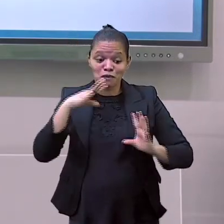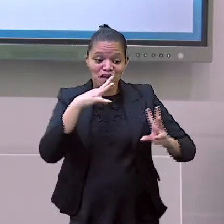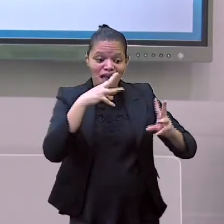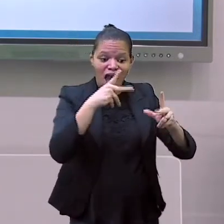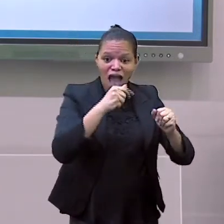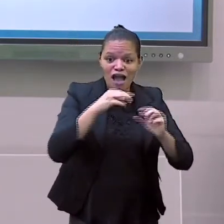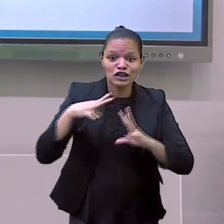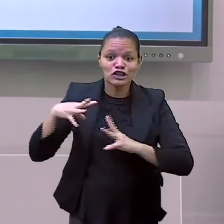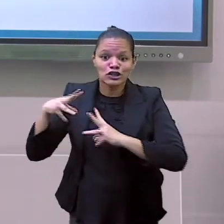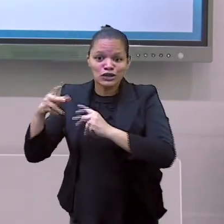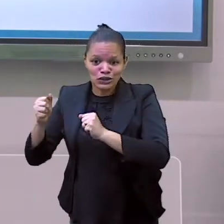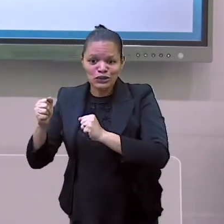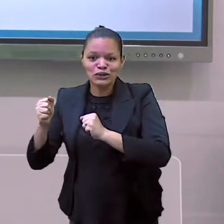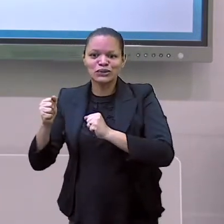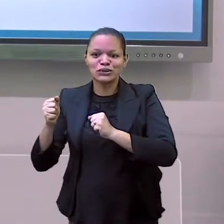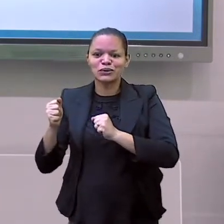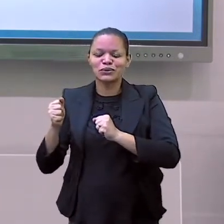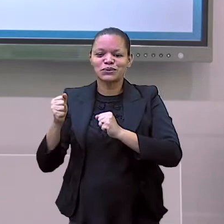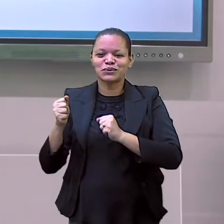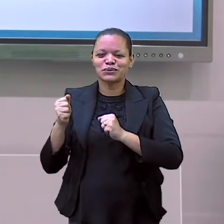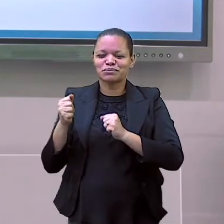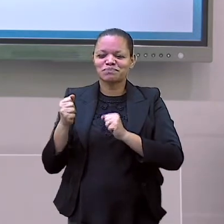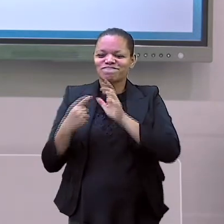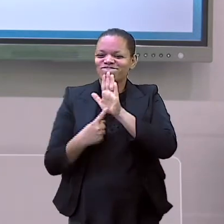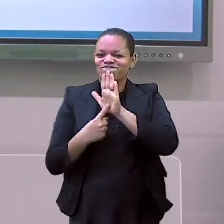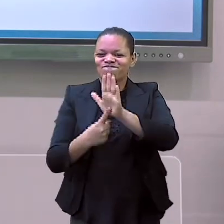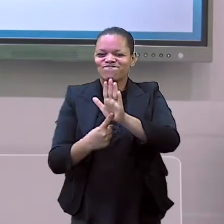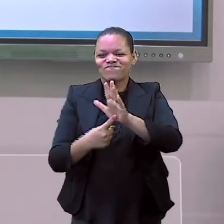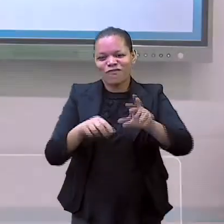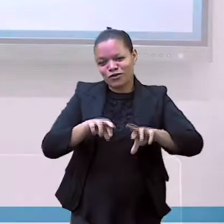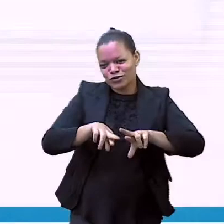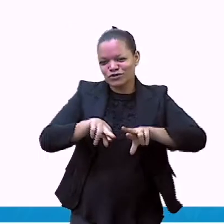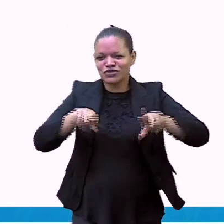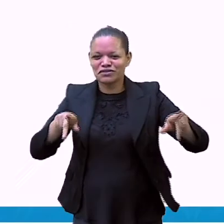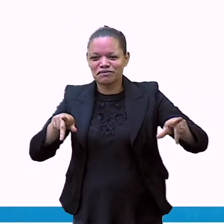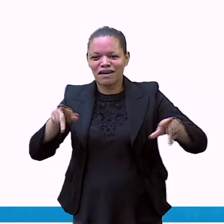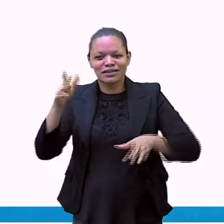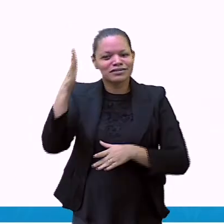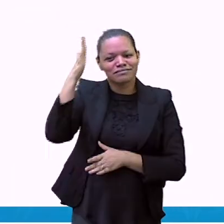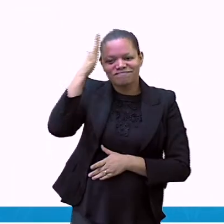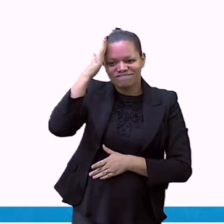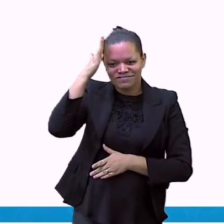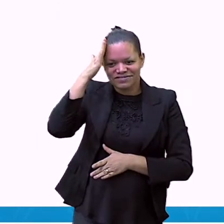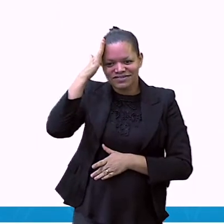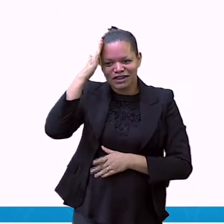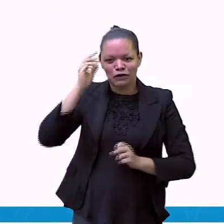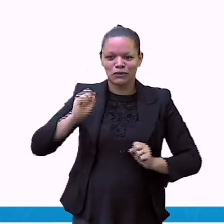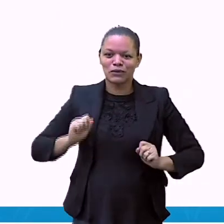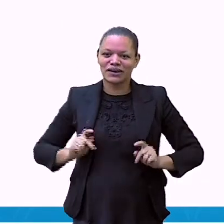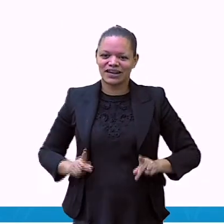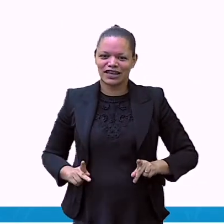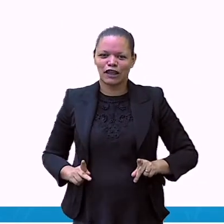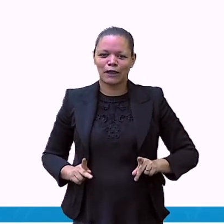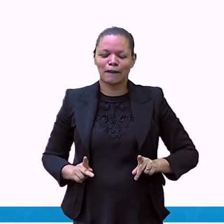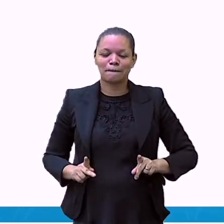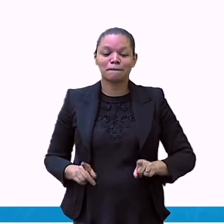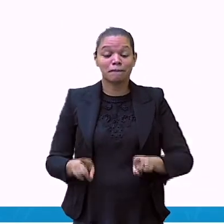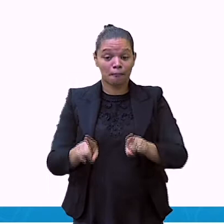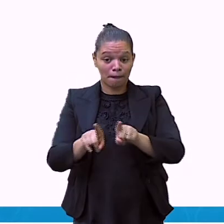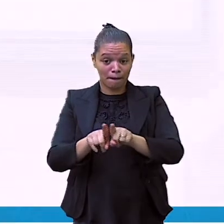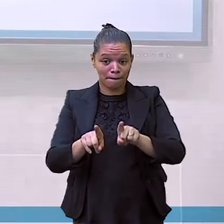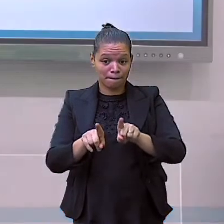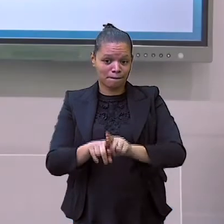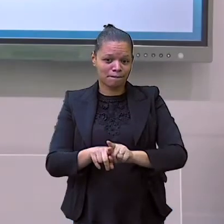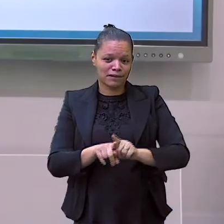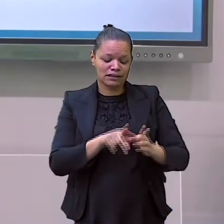acrescentando um detalhe, organizado em versos e estrofes. Nós já falamos,